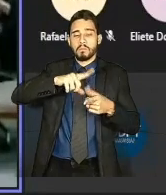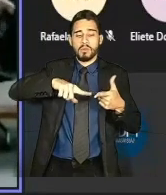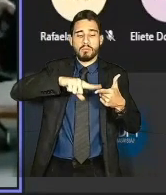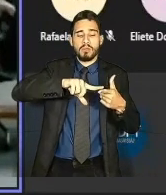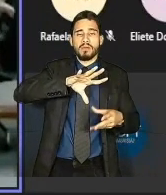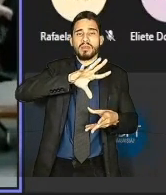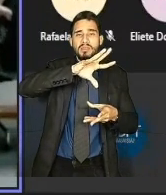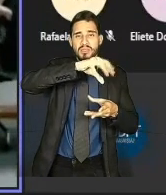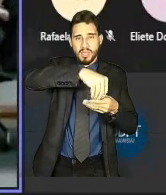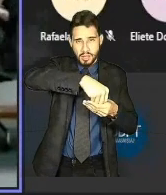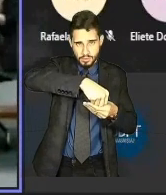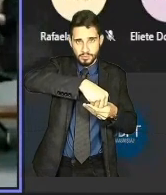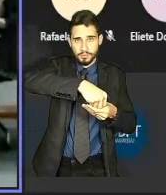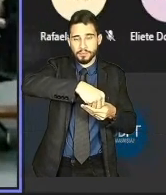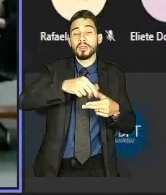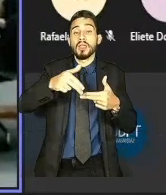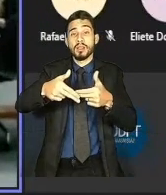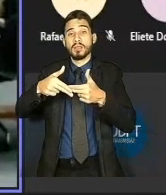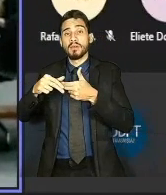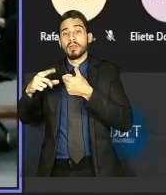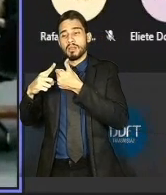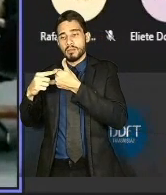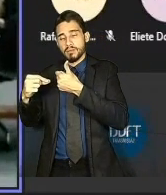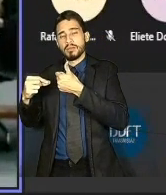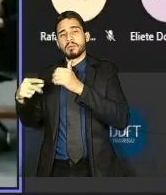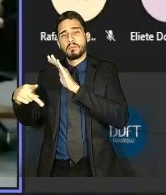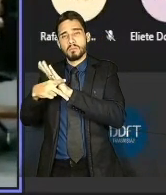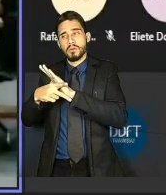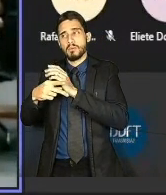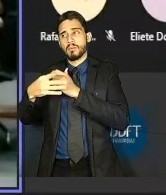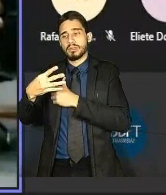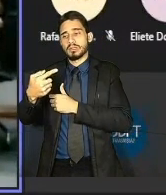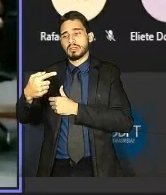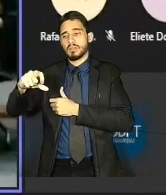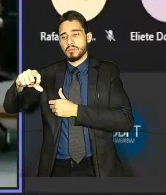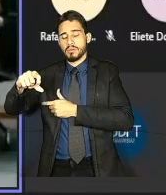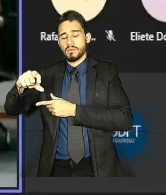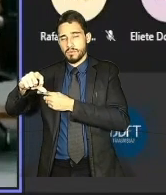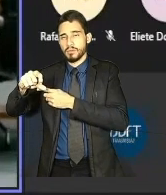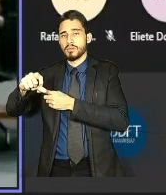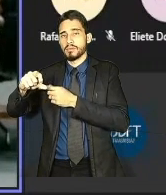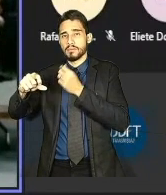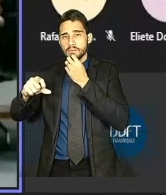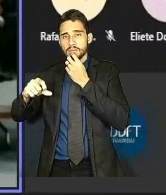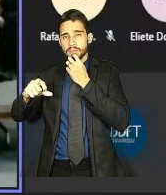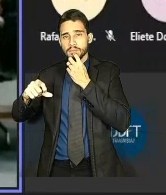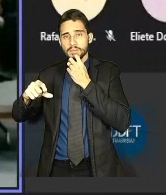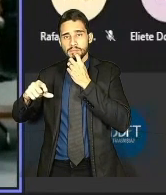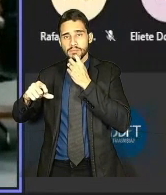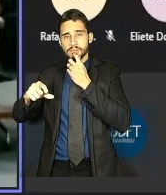fortuito interno e, de acordo com o enunciado 479 do Superior Tribunal de Justiça,